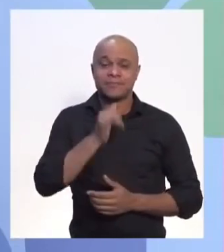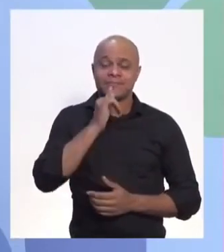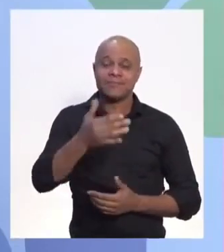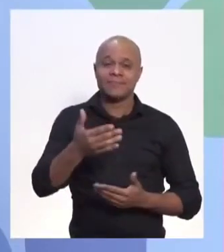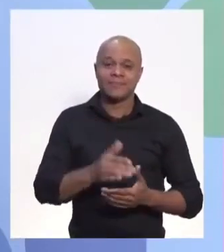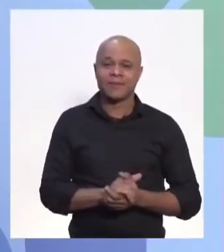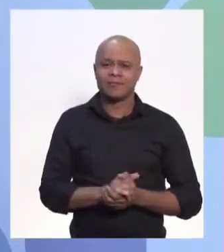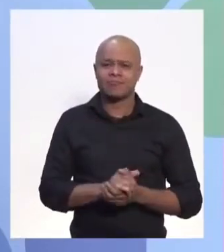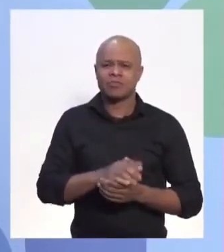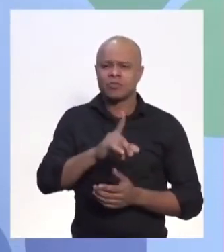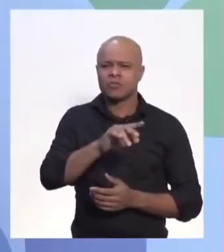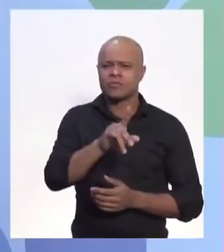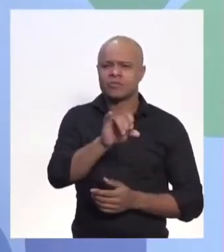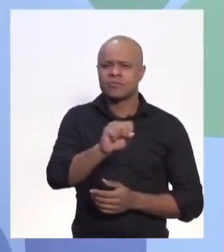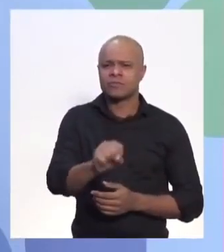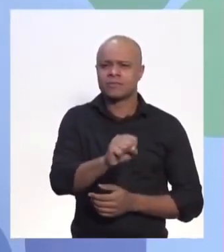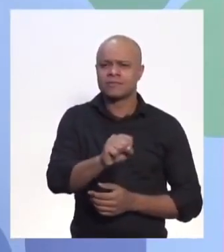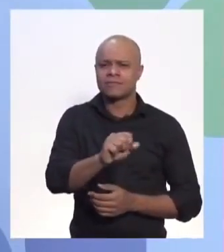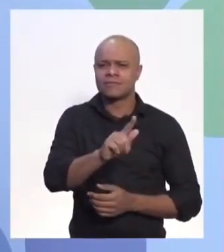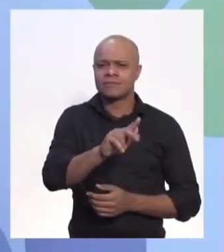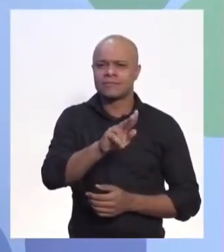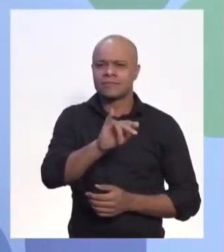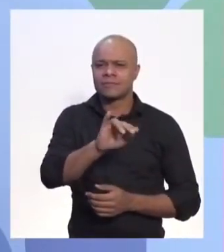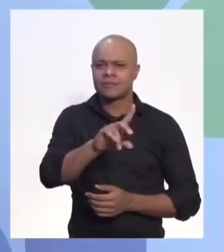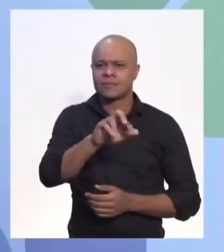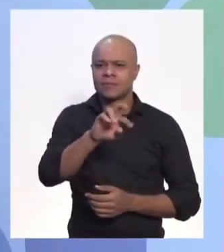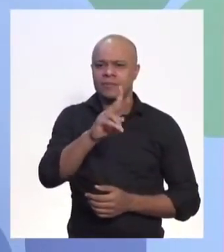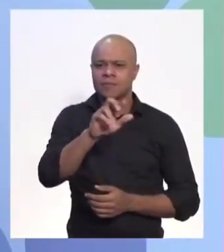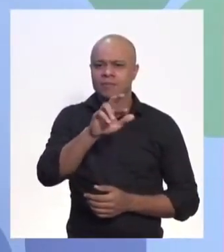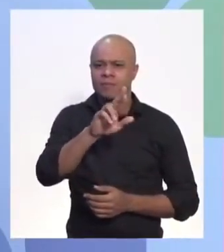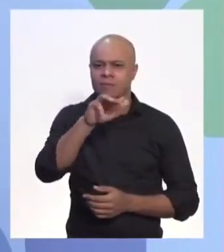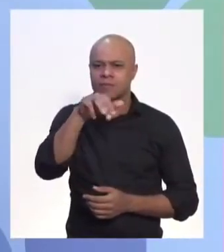Luiz Guilherme e a Rebeca disseram preta e roxa.